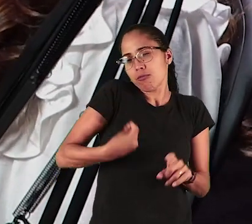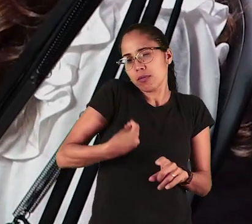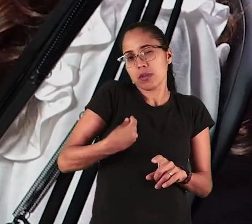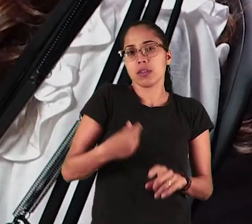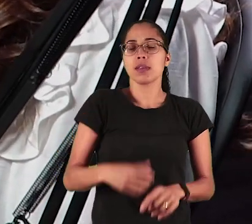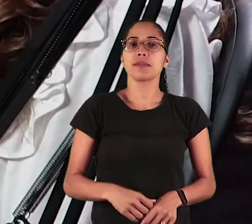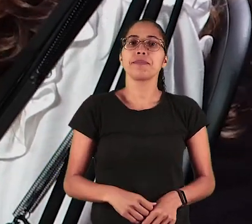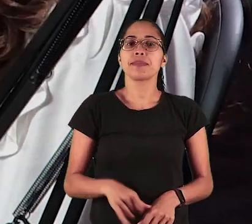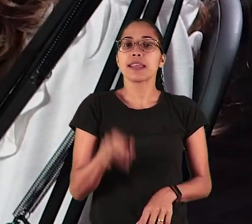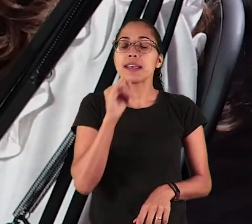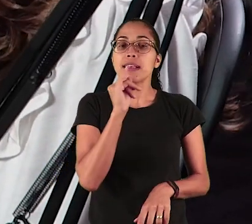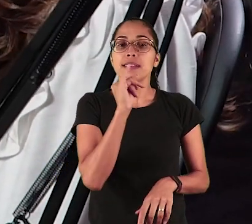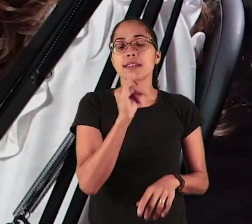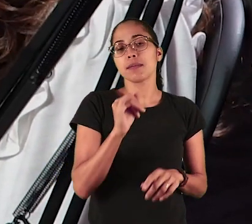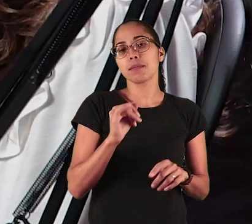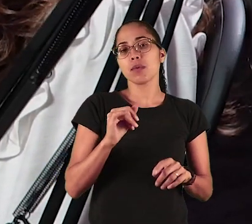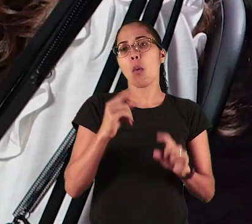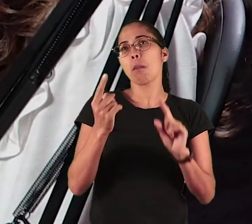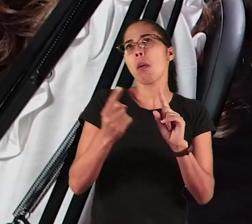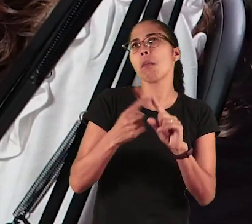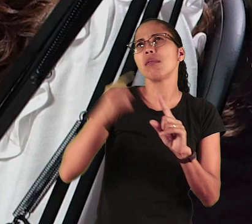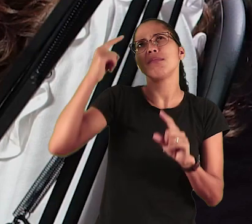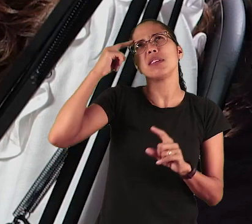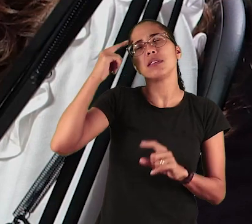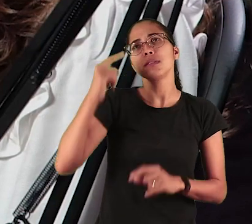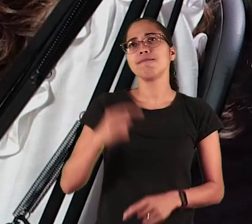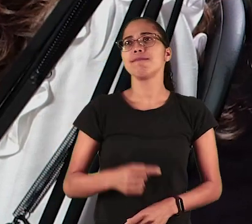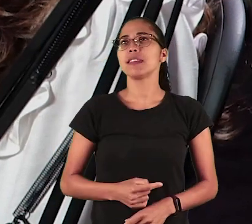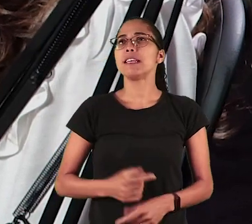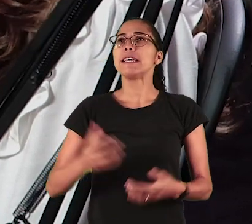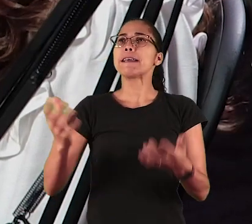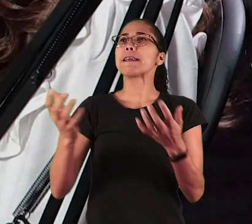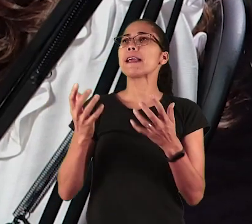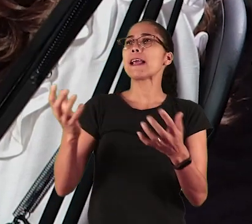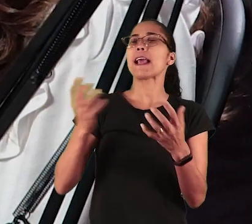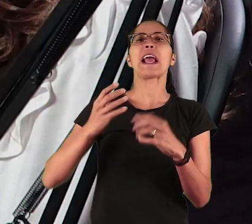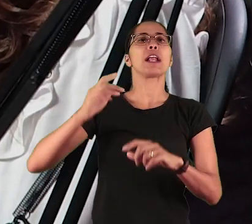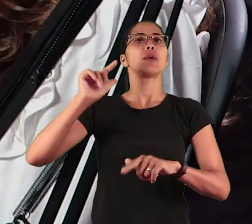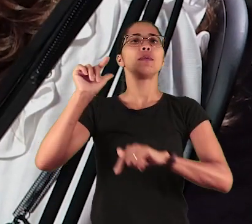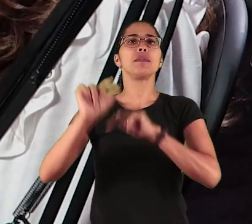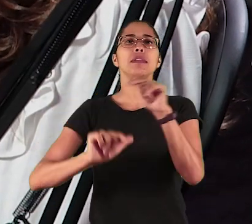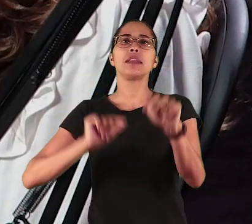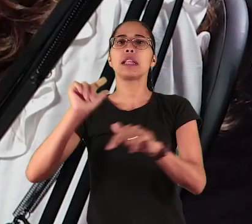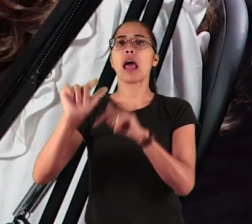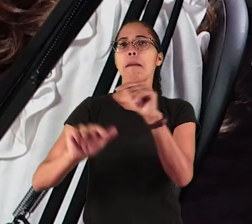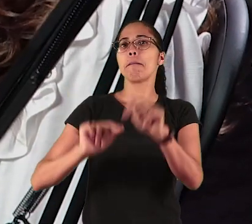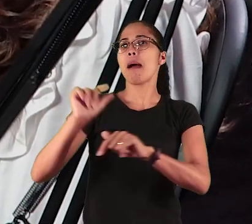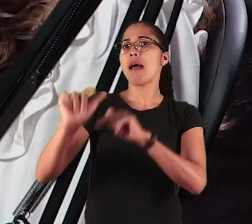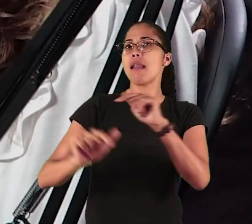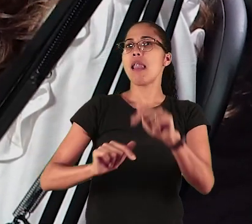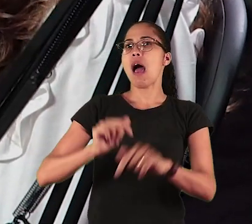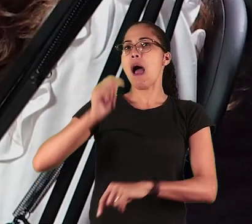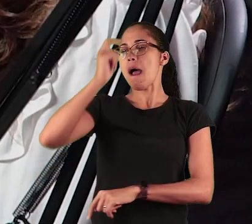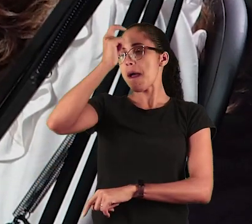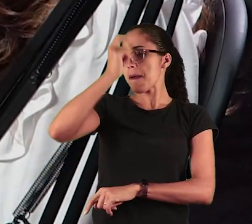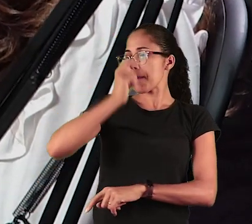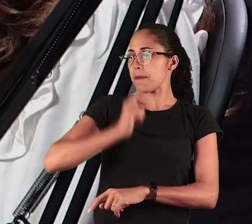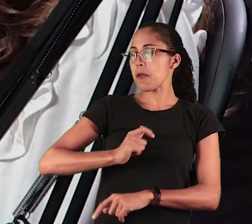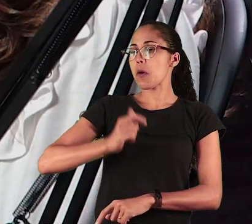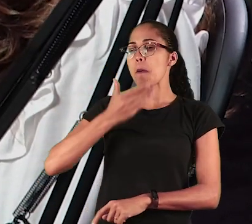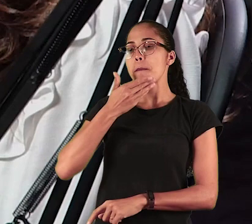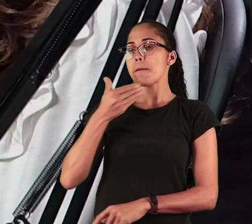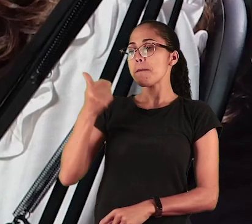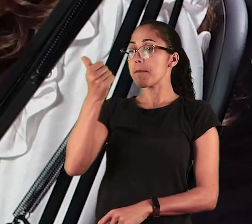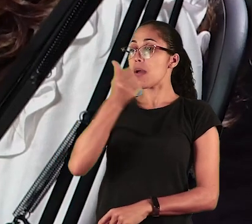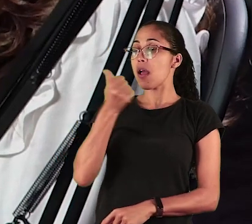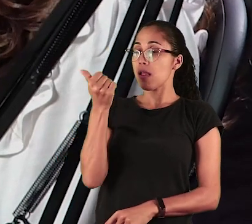poxa quando quando eu pensava em propósito eu falava assim eu quero trabalhar micro eu quero ser eu uma pessoa melhor